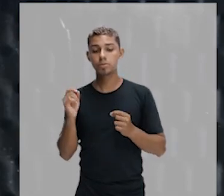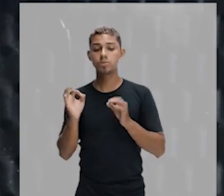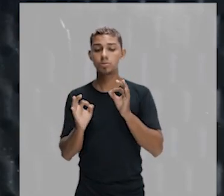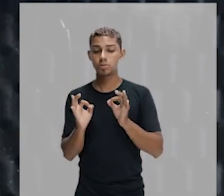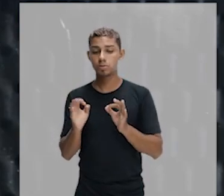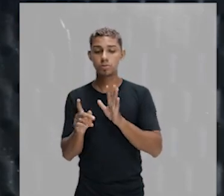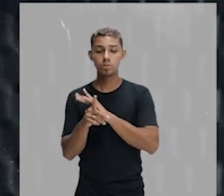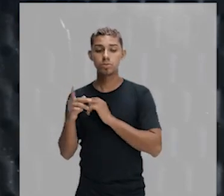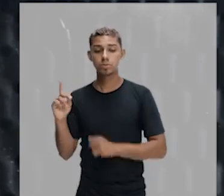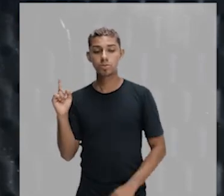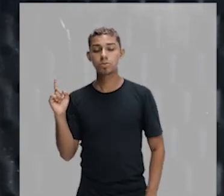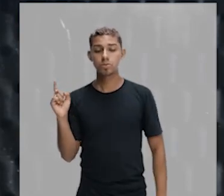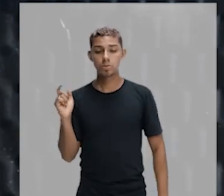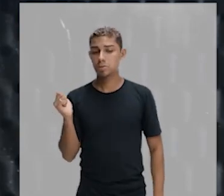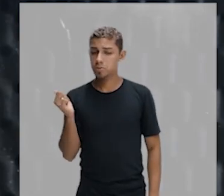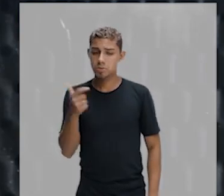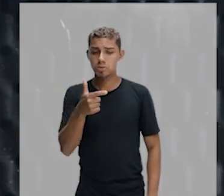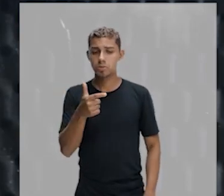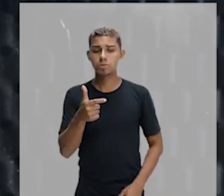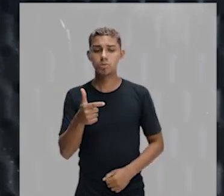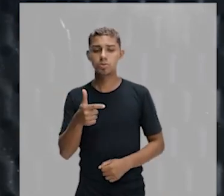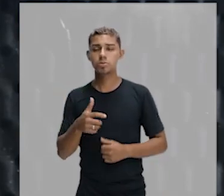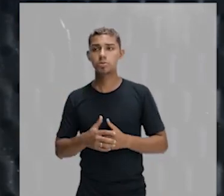a essas 12